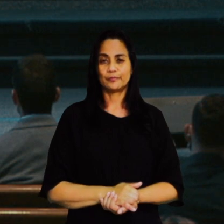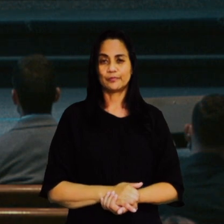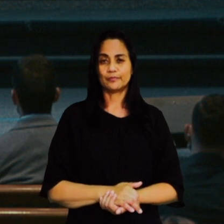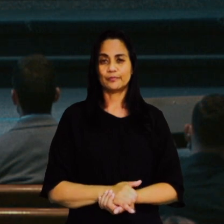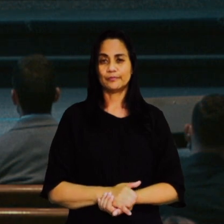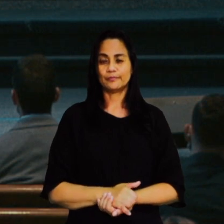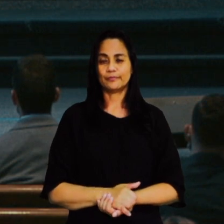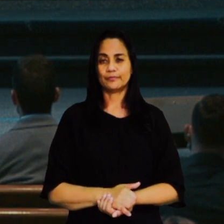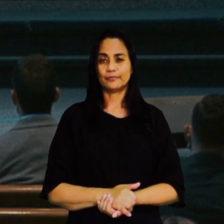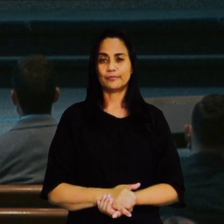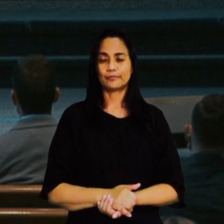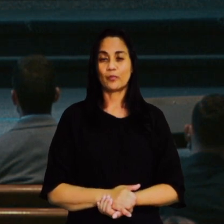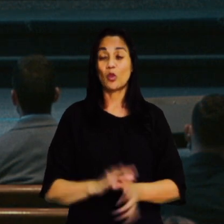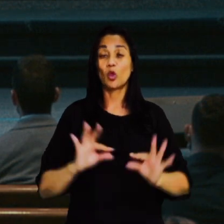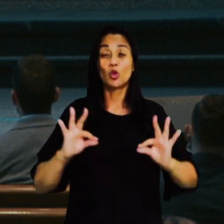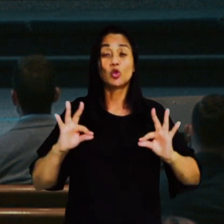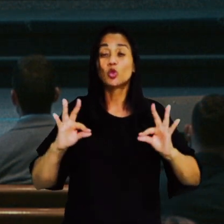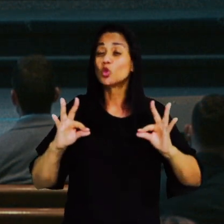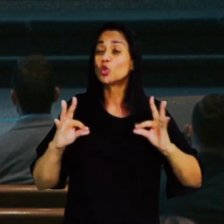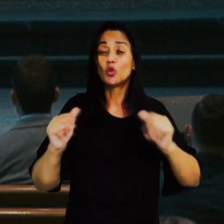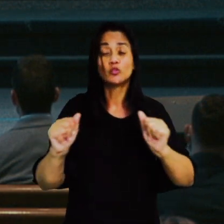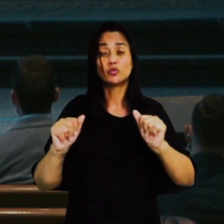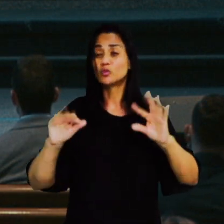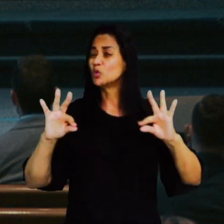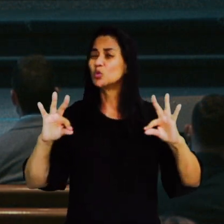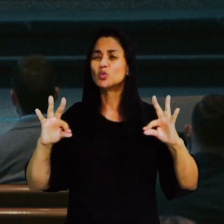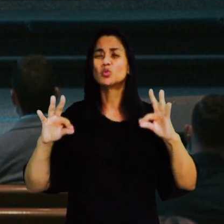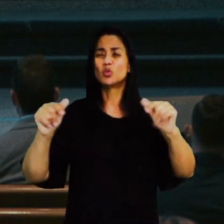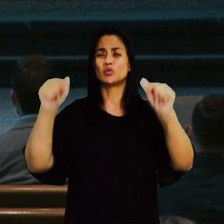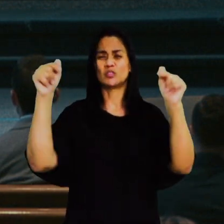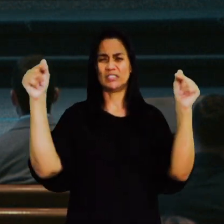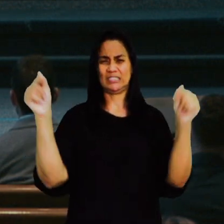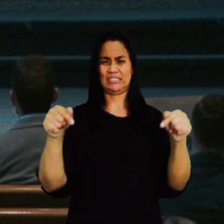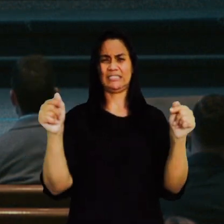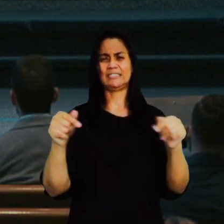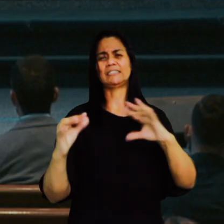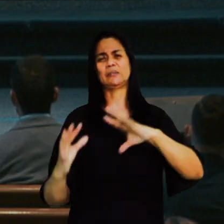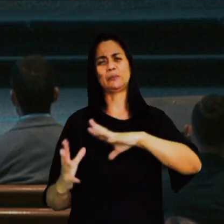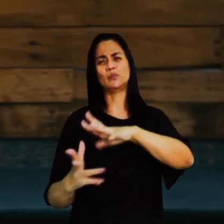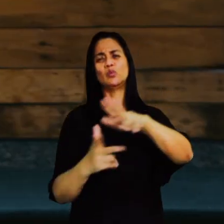Todos nós nesta terra temos fé.